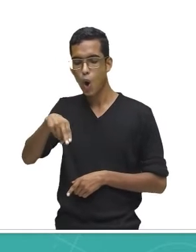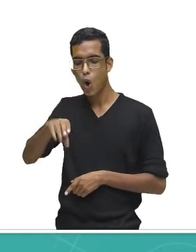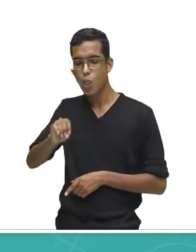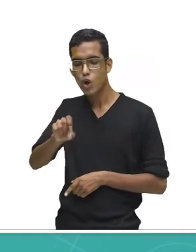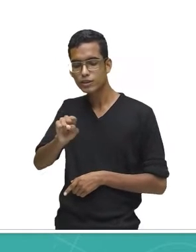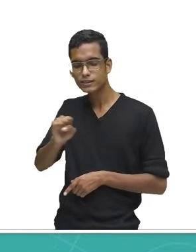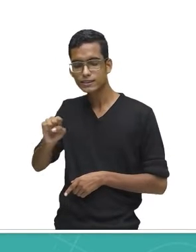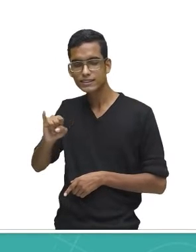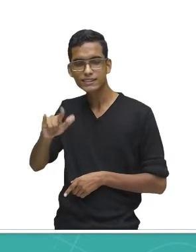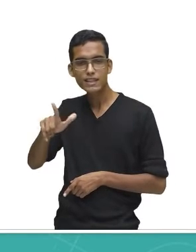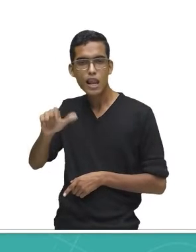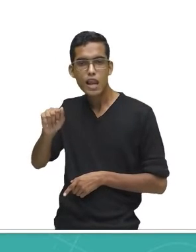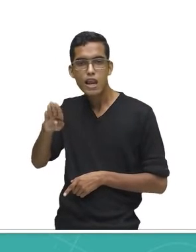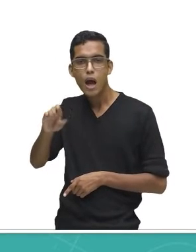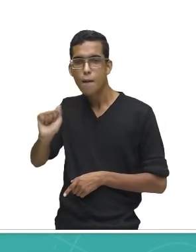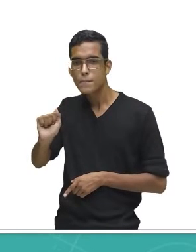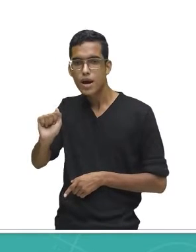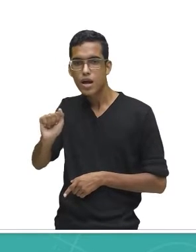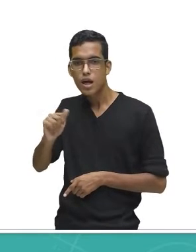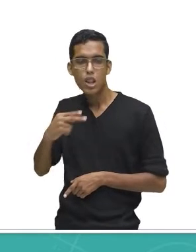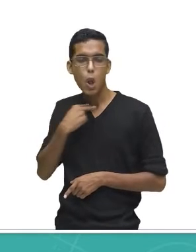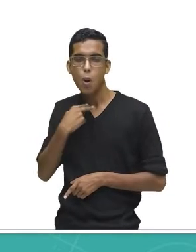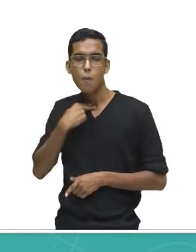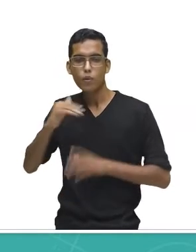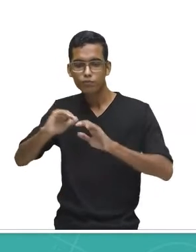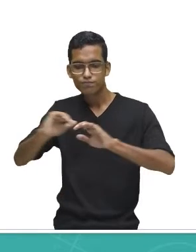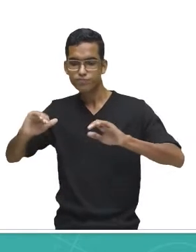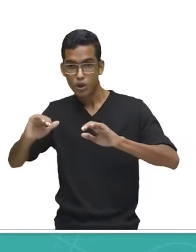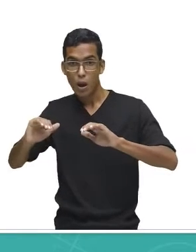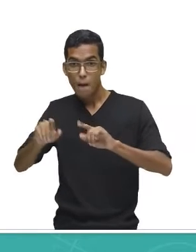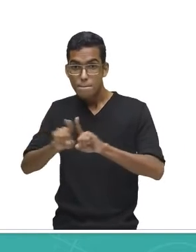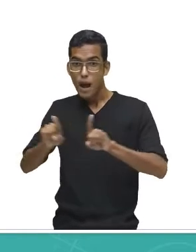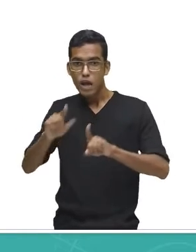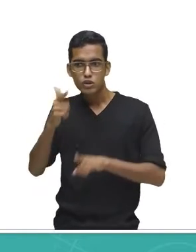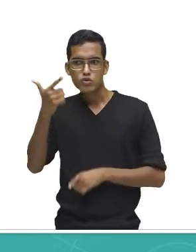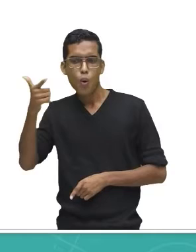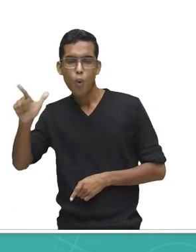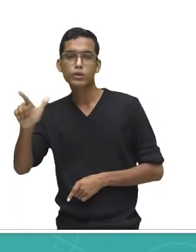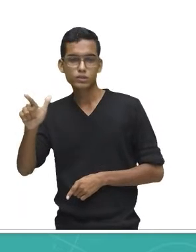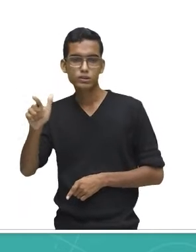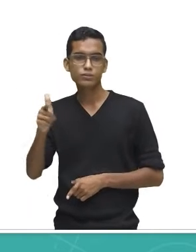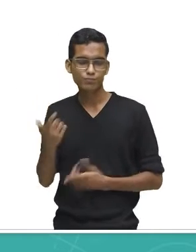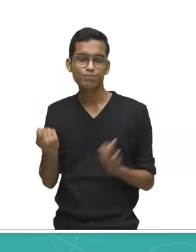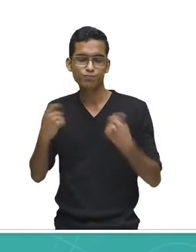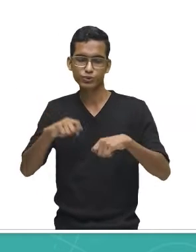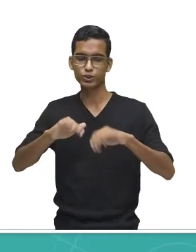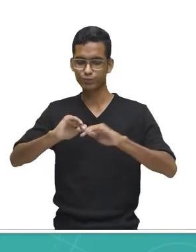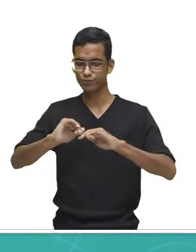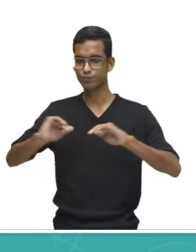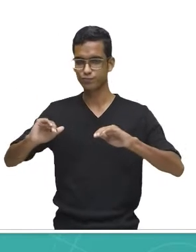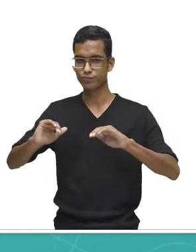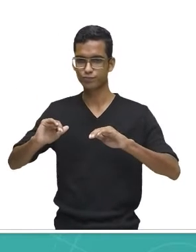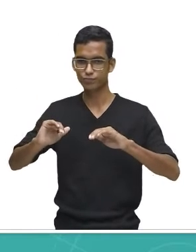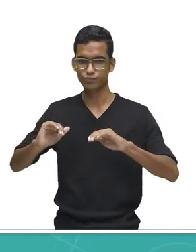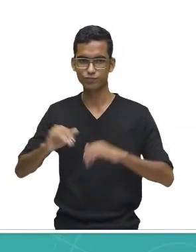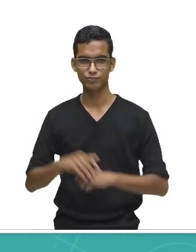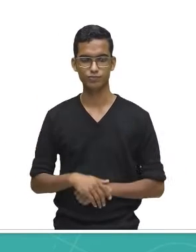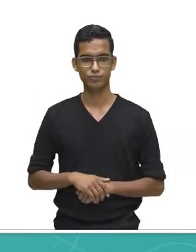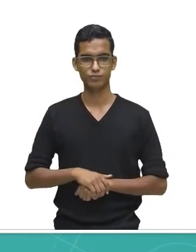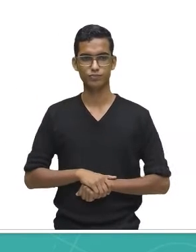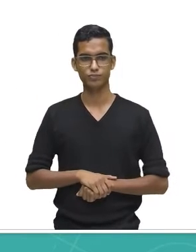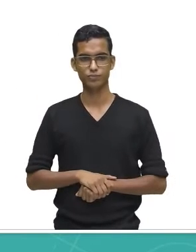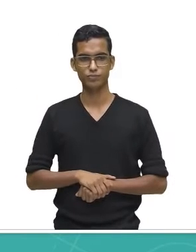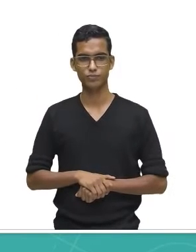posso separar. Mas a partir das palavras de sílabas, eu posso separar. Então, a gente poderia fazer isso. Só